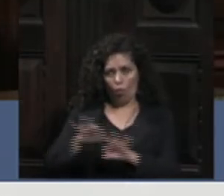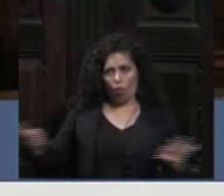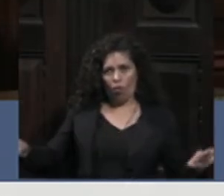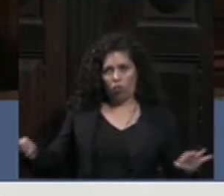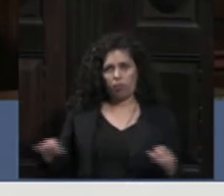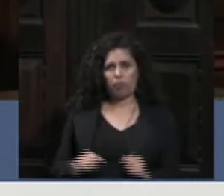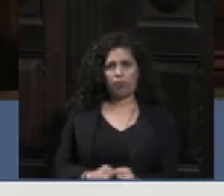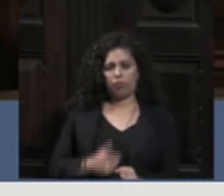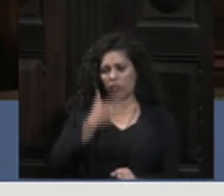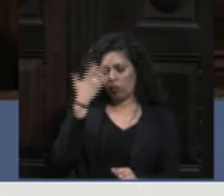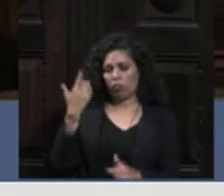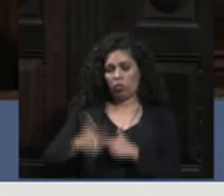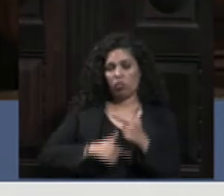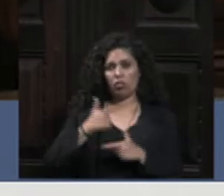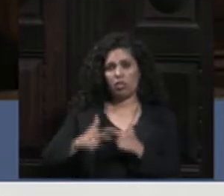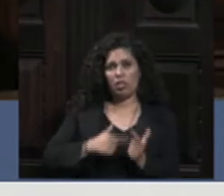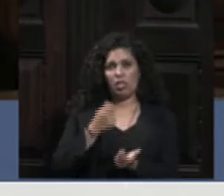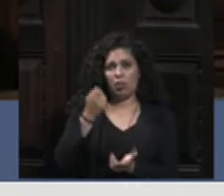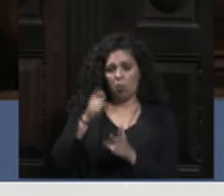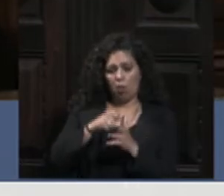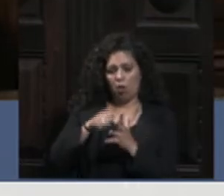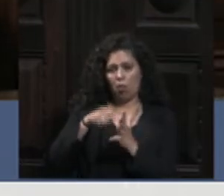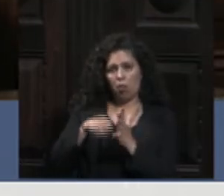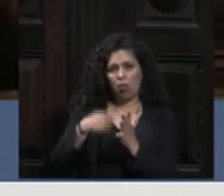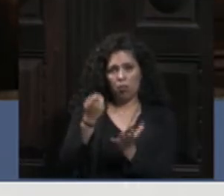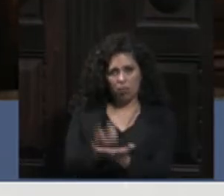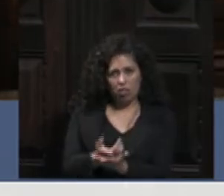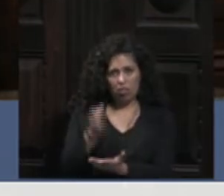terceirizados recebessem seus salários.